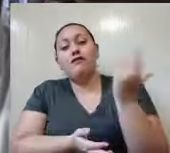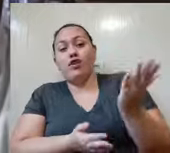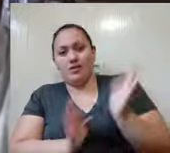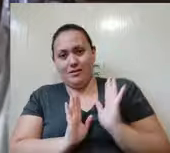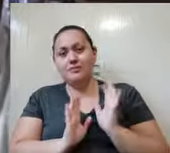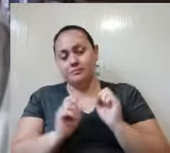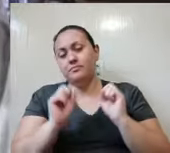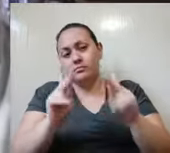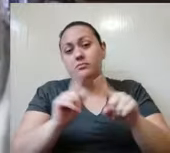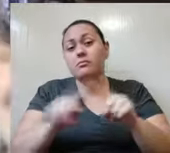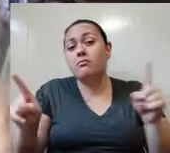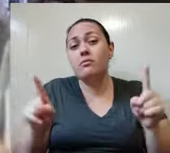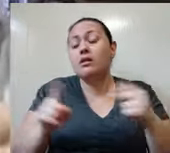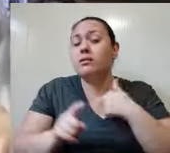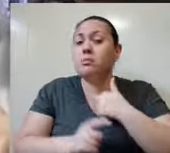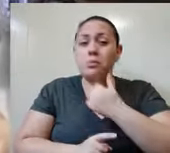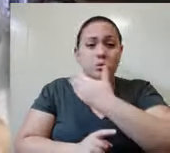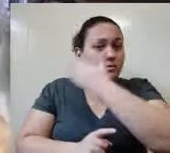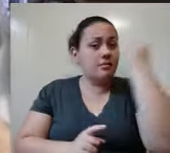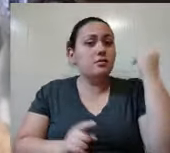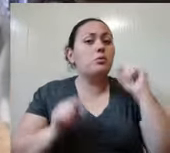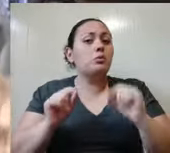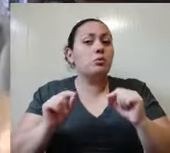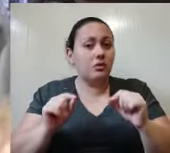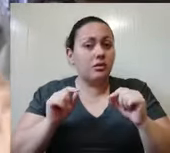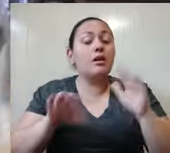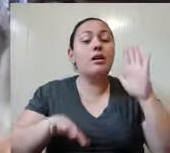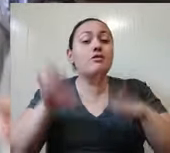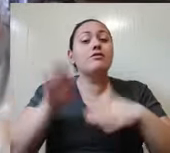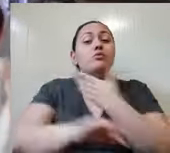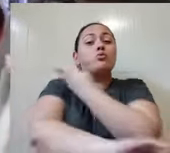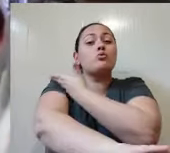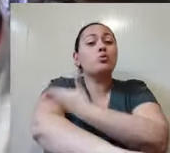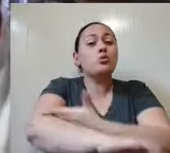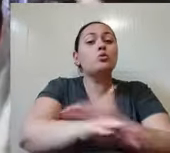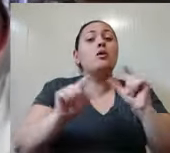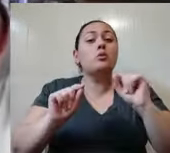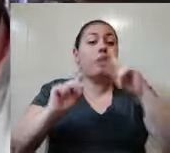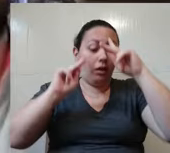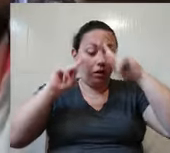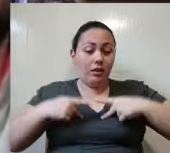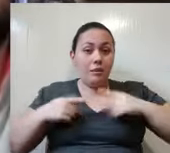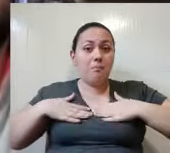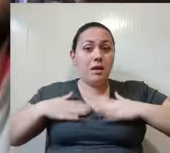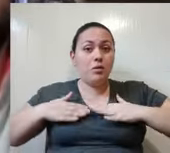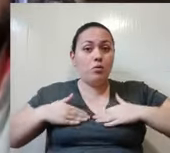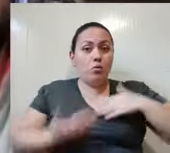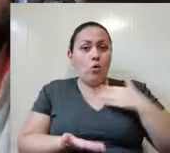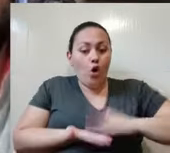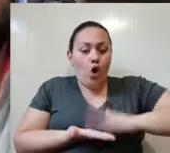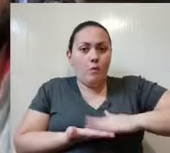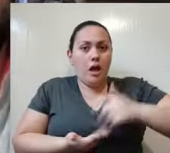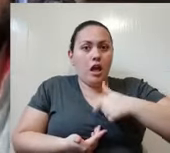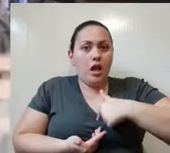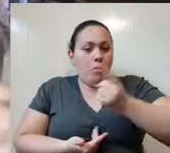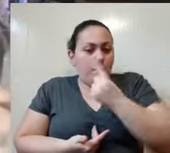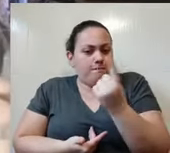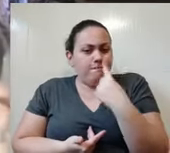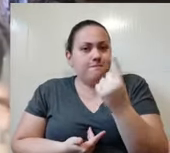muito forte. Mas a gente não pode esquecer também que é muito comum que essa cobrança também seja interna. Que